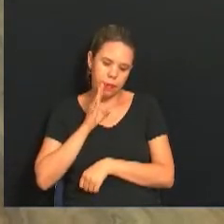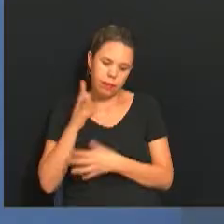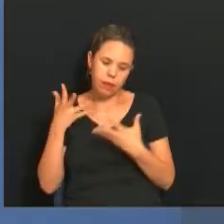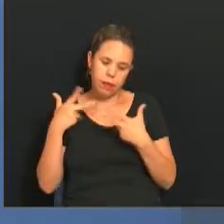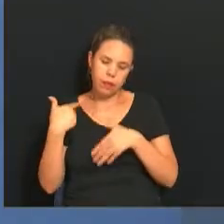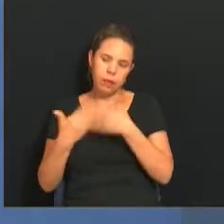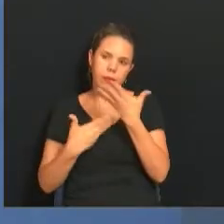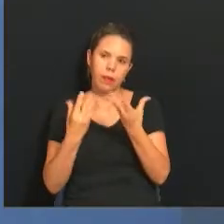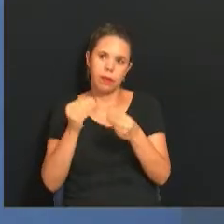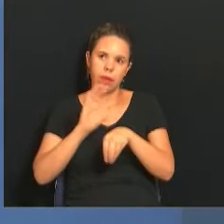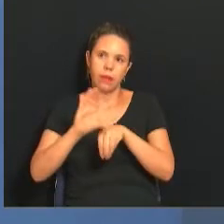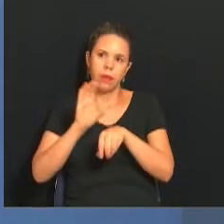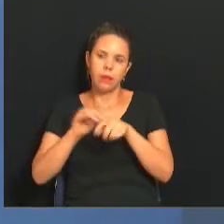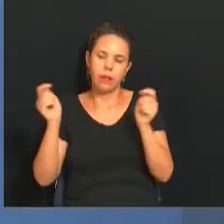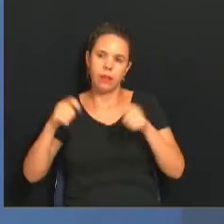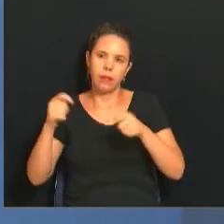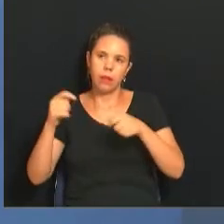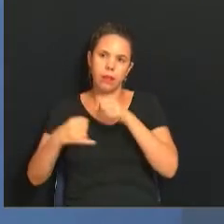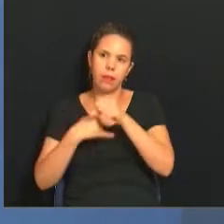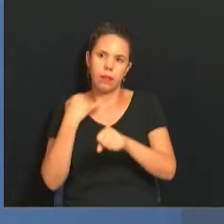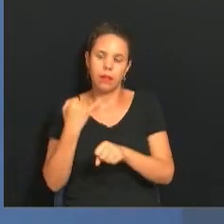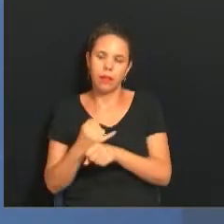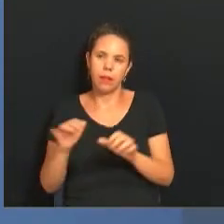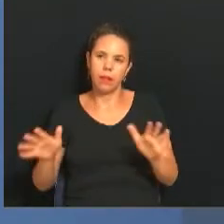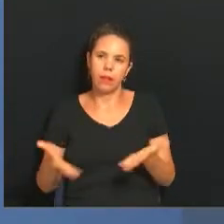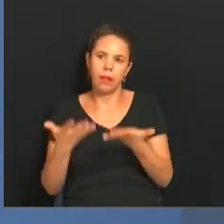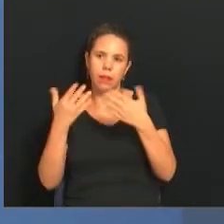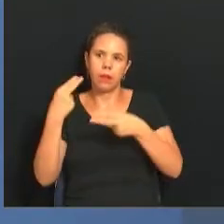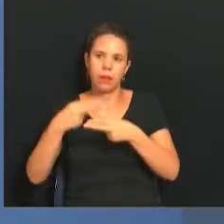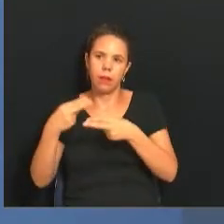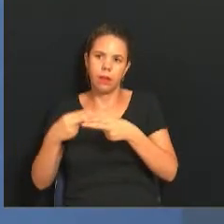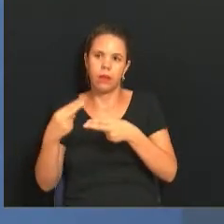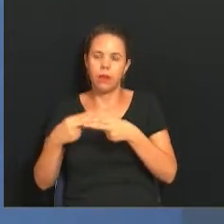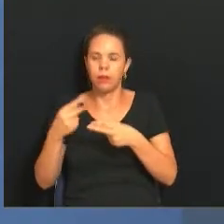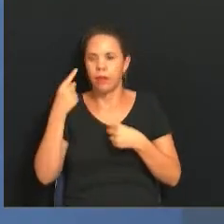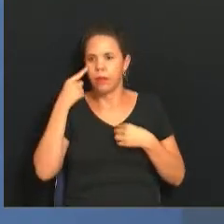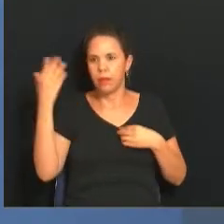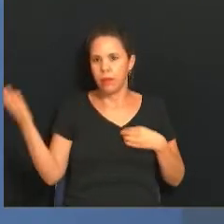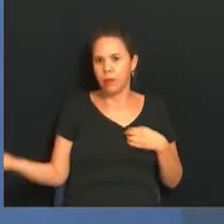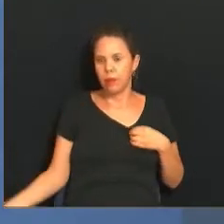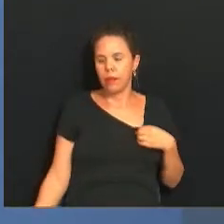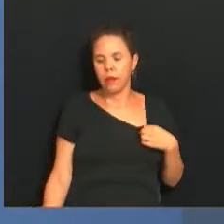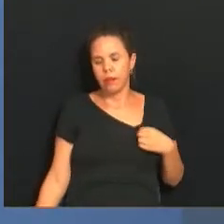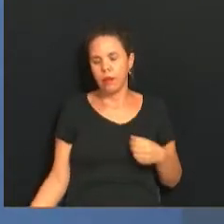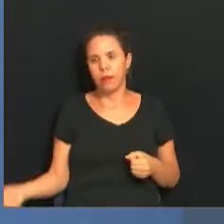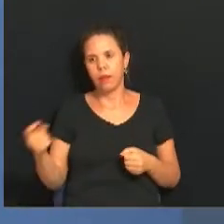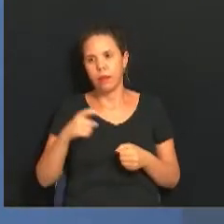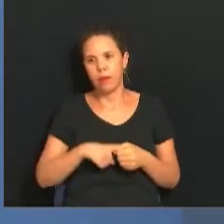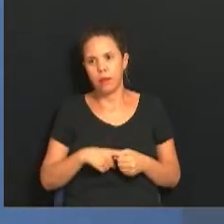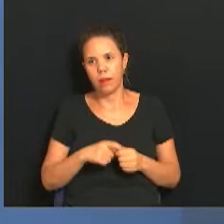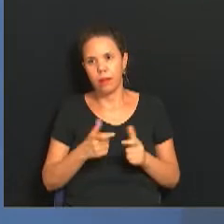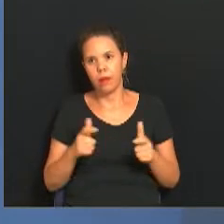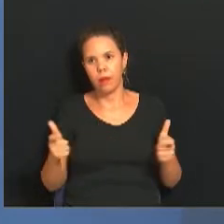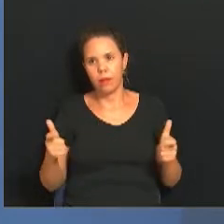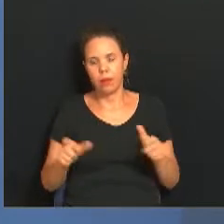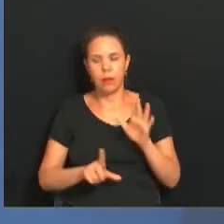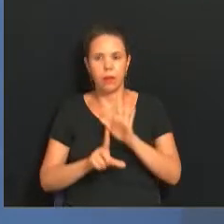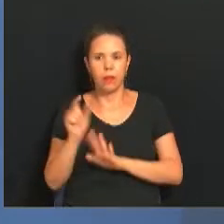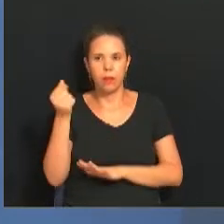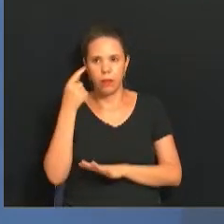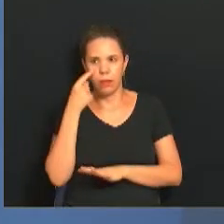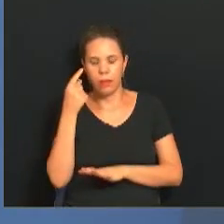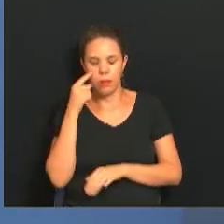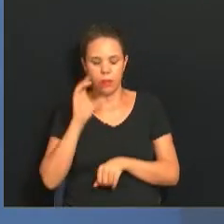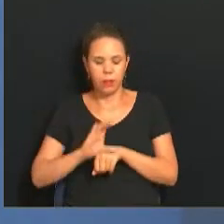de capacitação online promovida pelo Sebrae, justamente voltada para o aumento de faturamento. Os